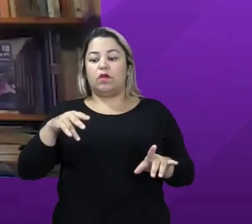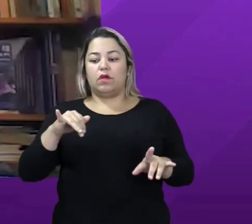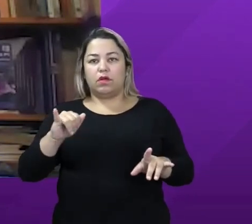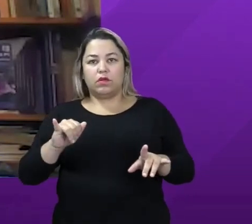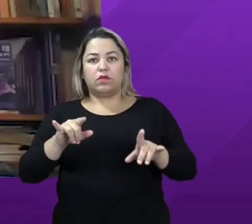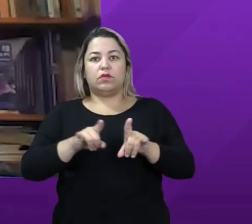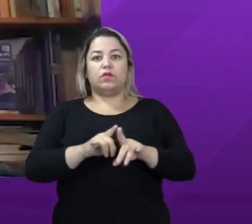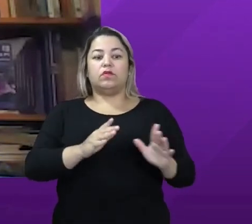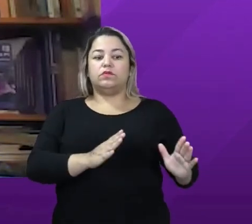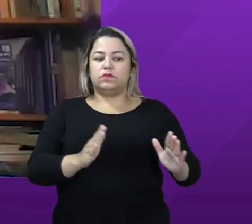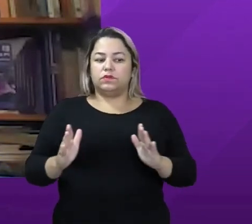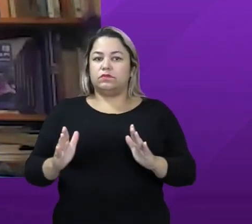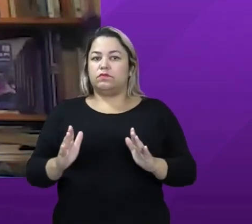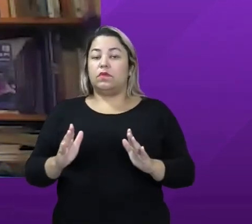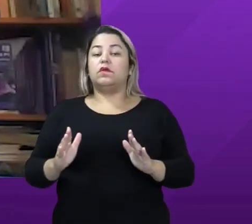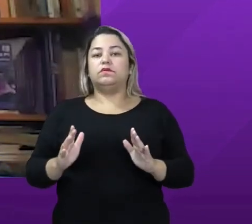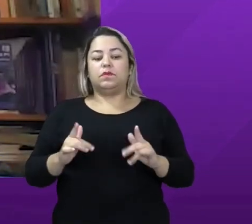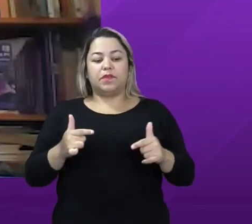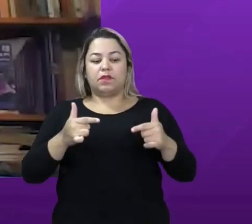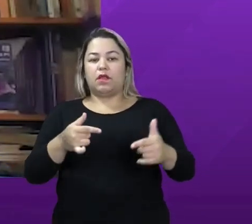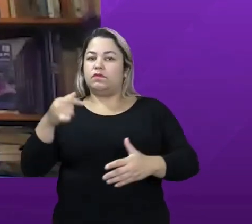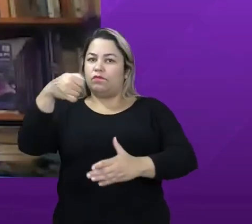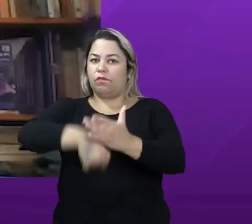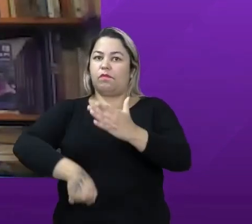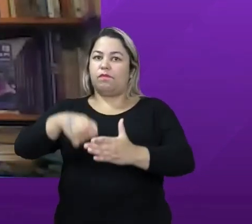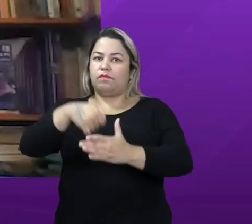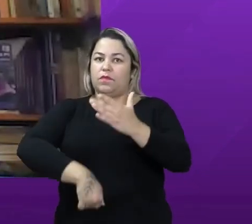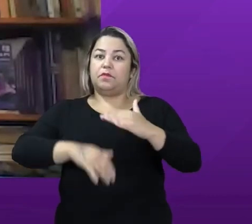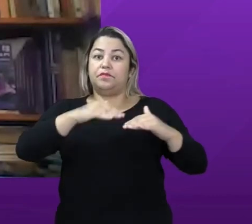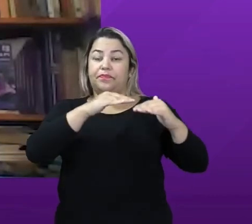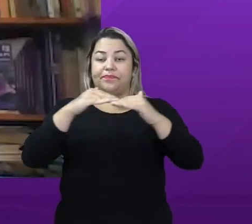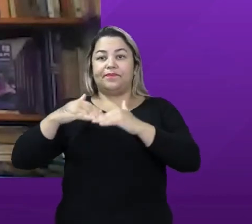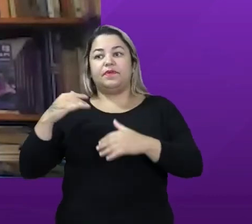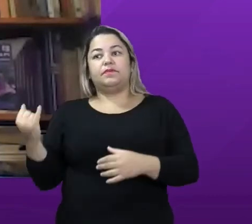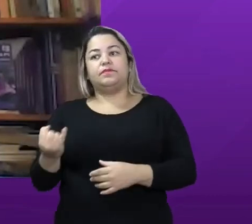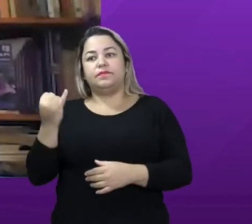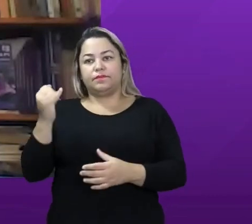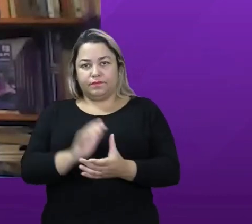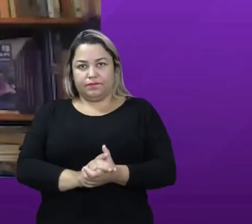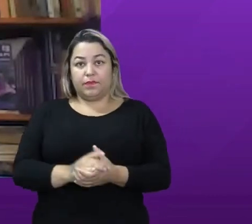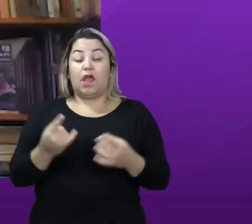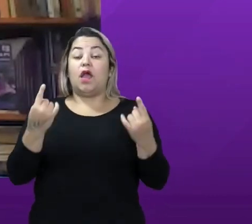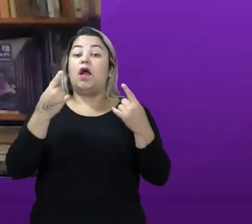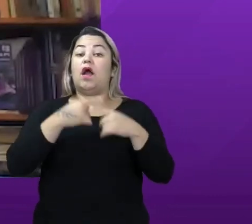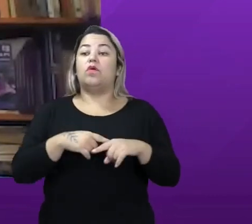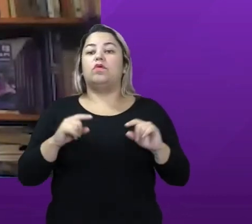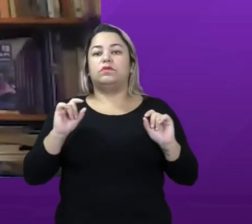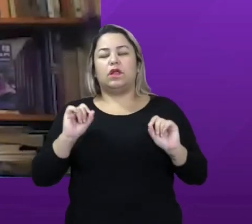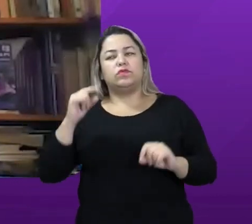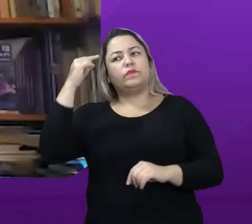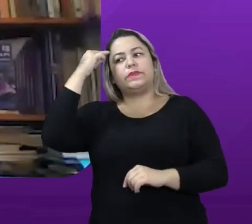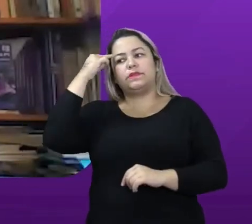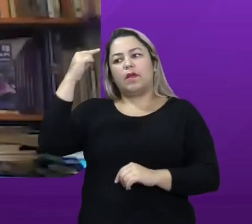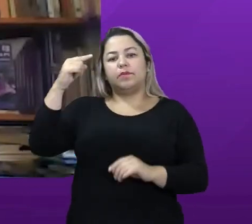coluna vertebral da luta pela igualdade é muito importante. Ao contrário do